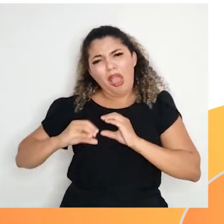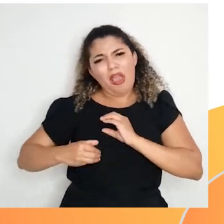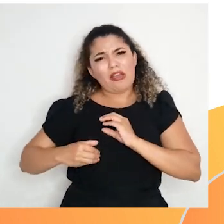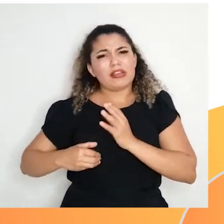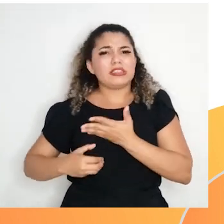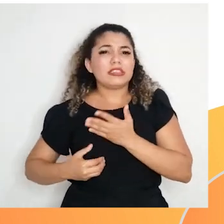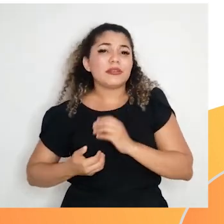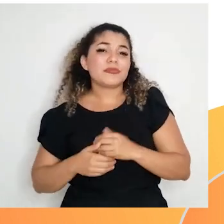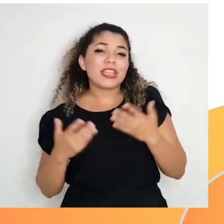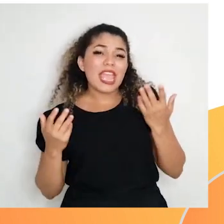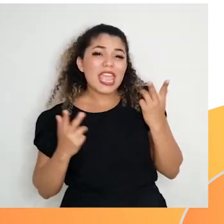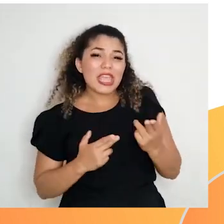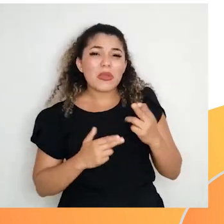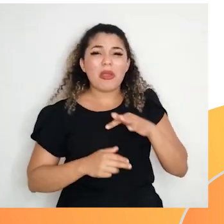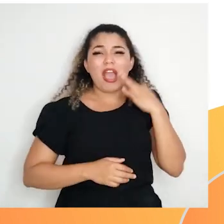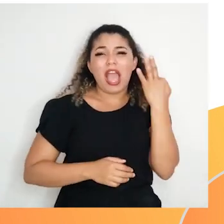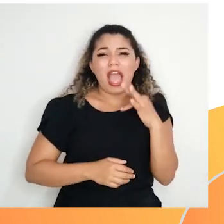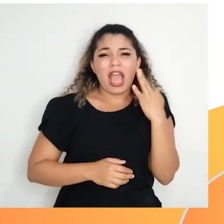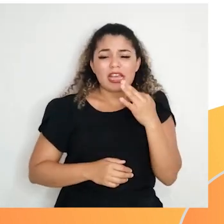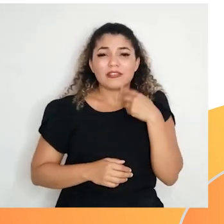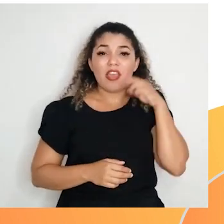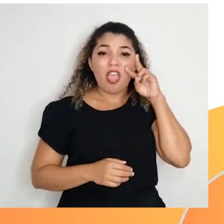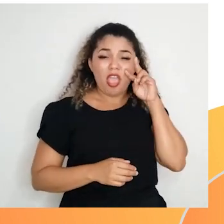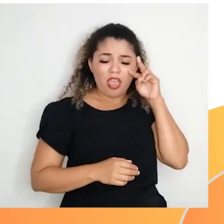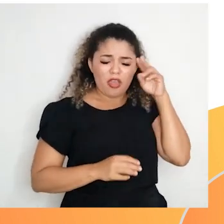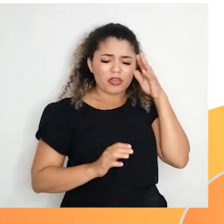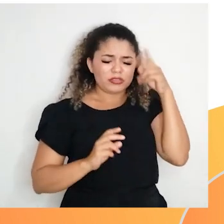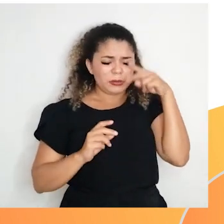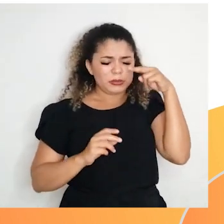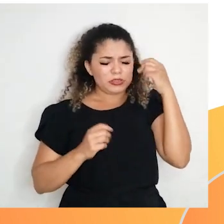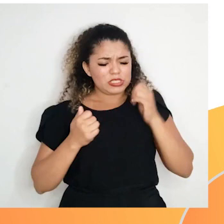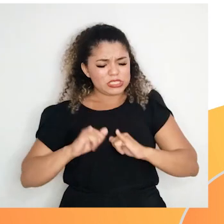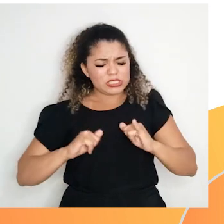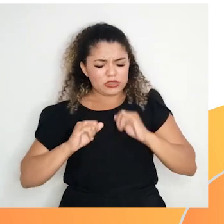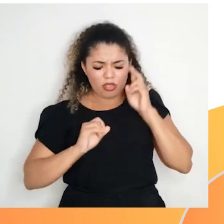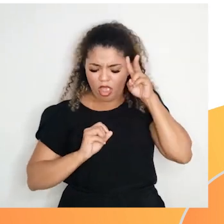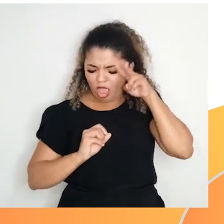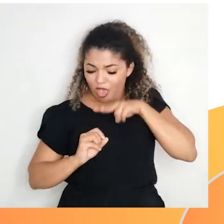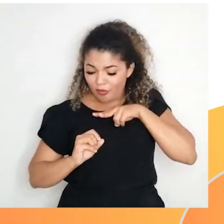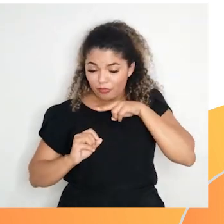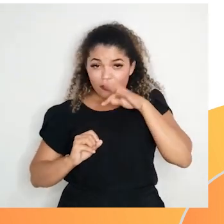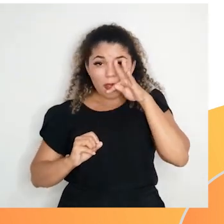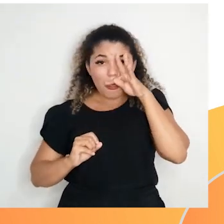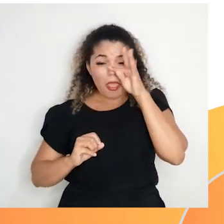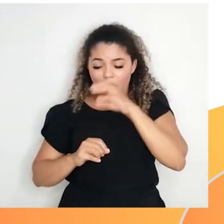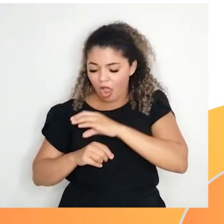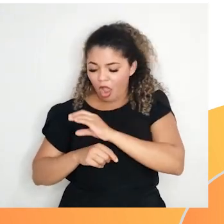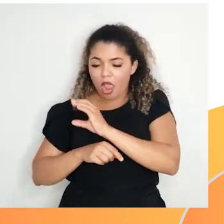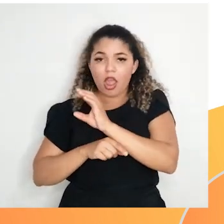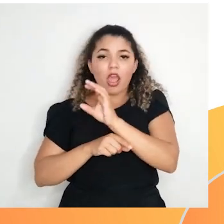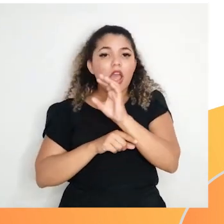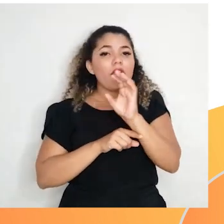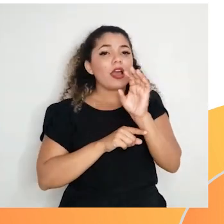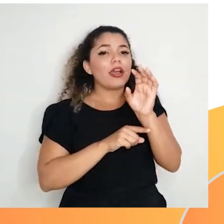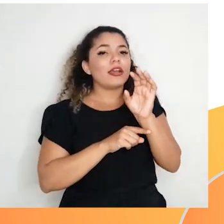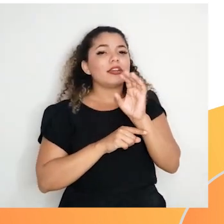peito. E como a dor me abaixasse a cabeça, eu vi os